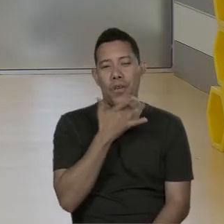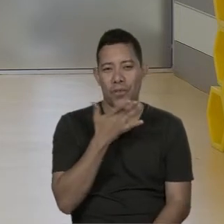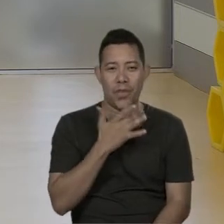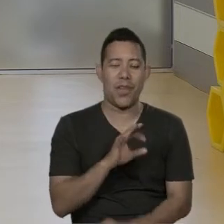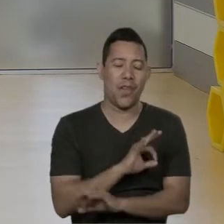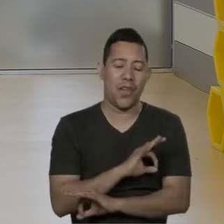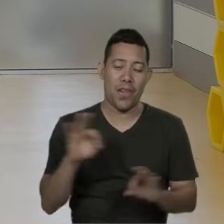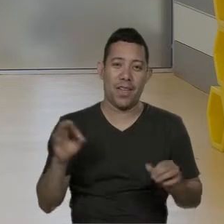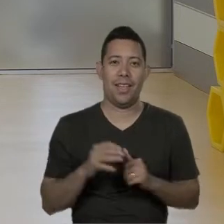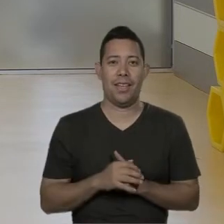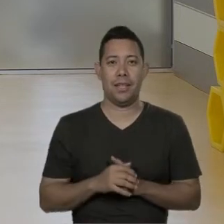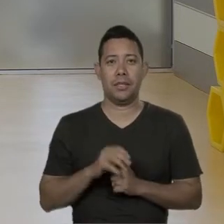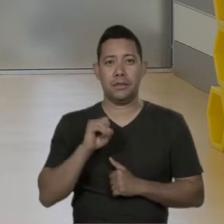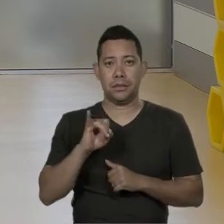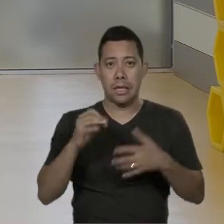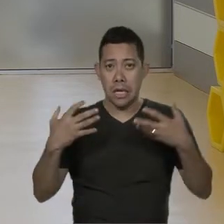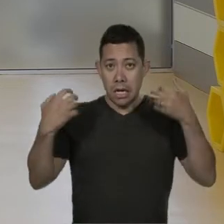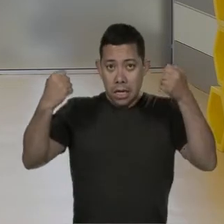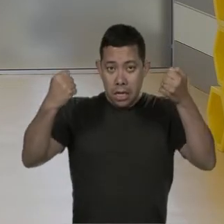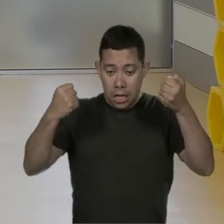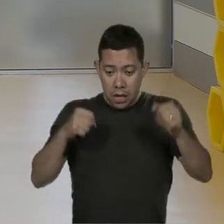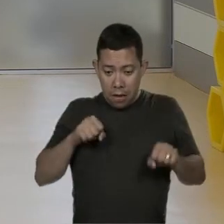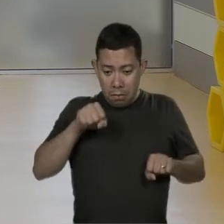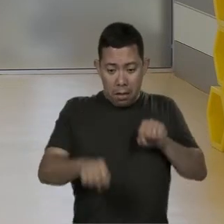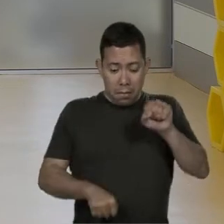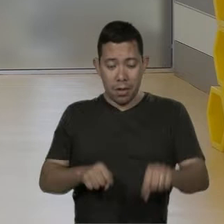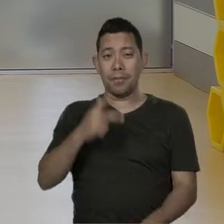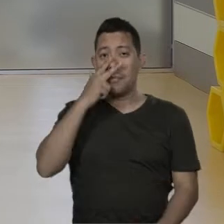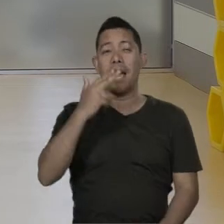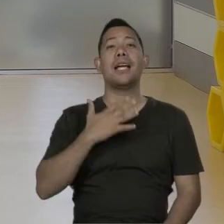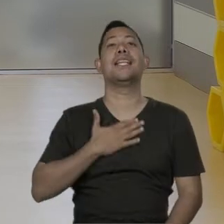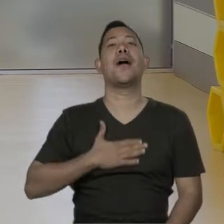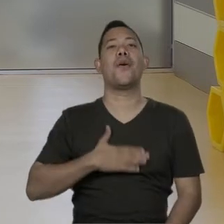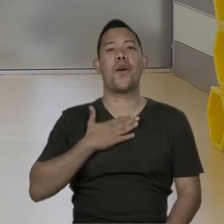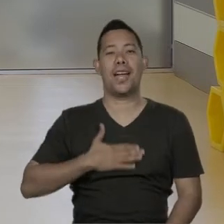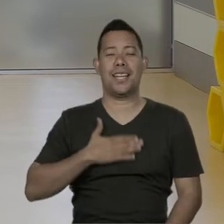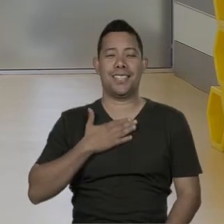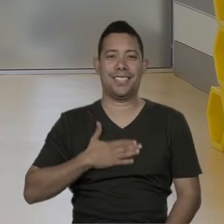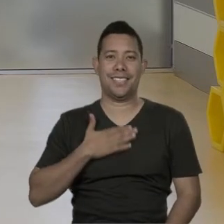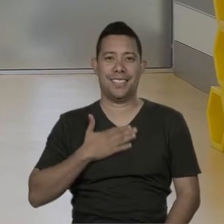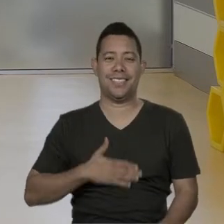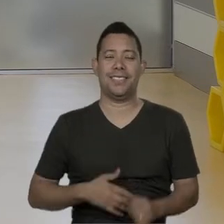gente sobe, geralmente essa sensação de esforço fica um pouquinho mais tranquila. Se a gente não mexeu na carga.